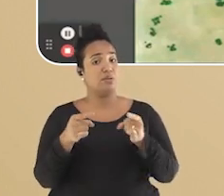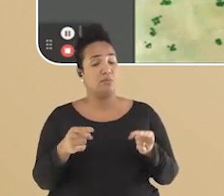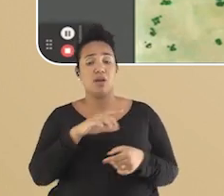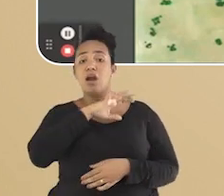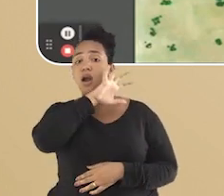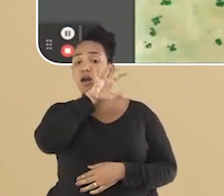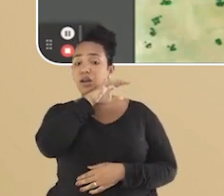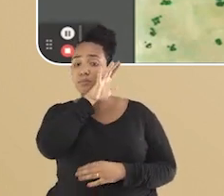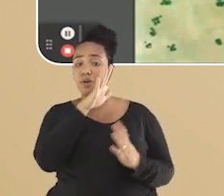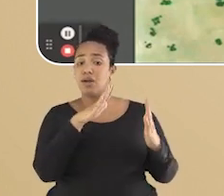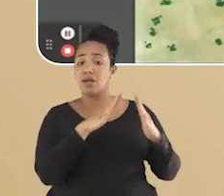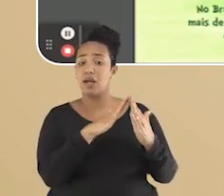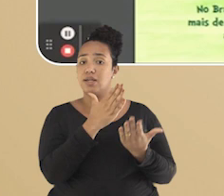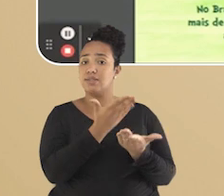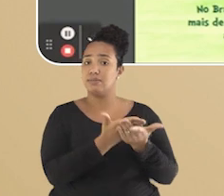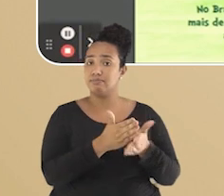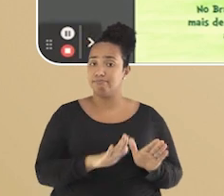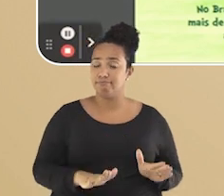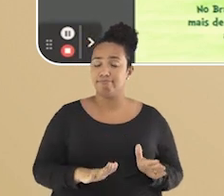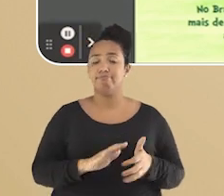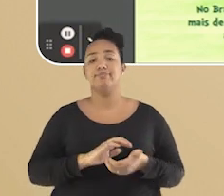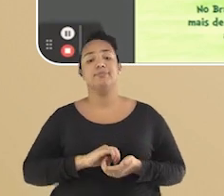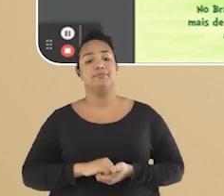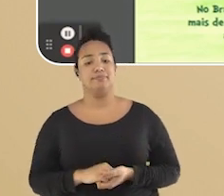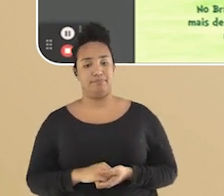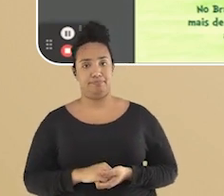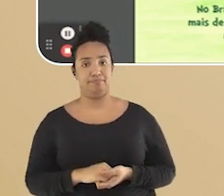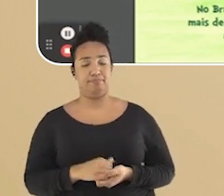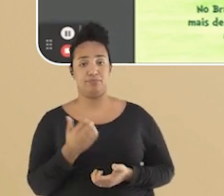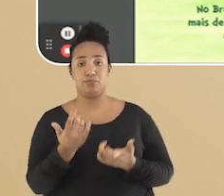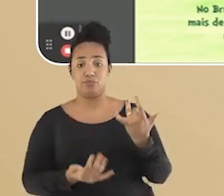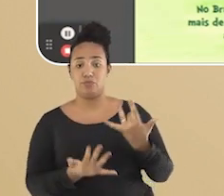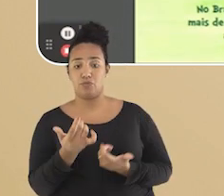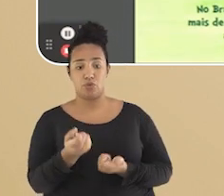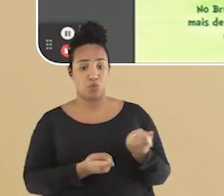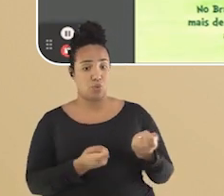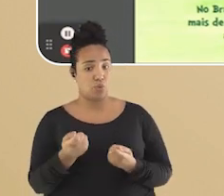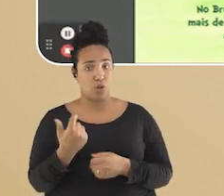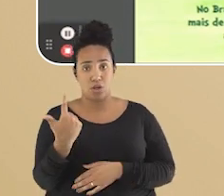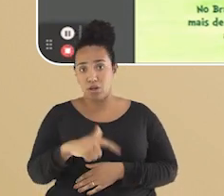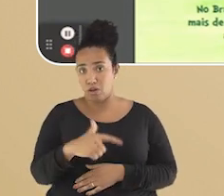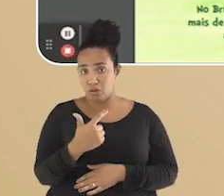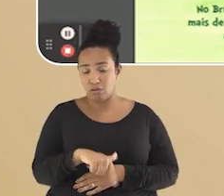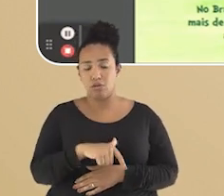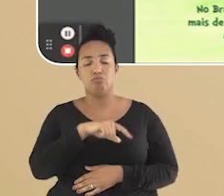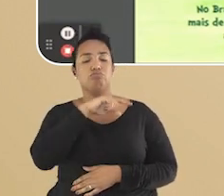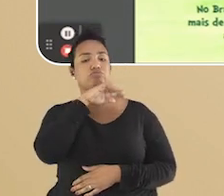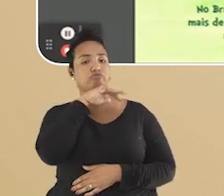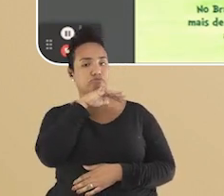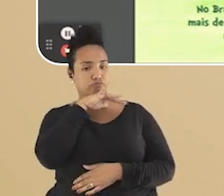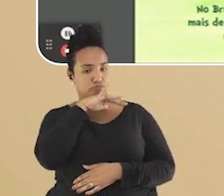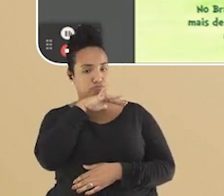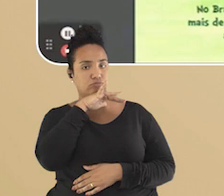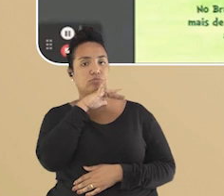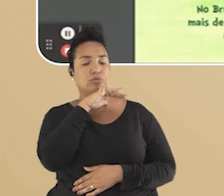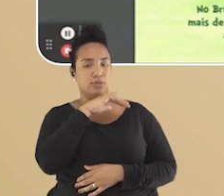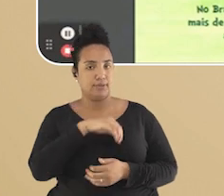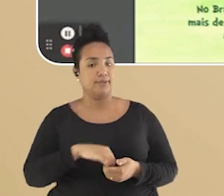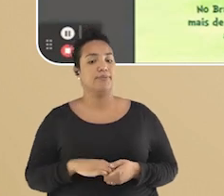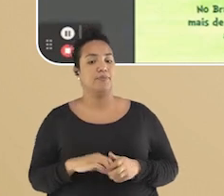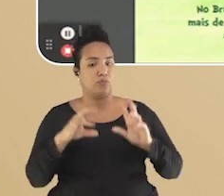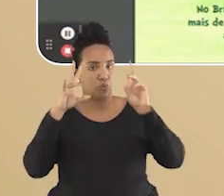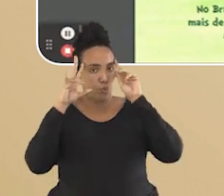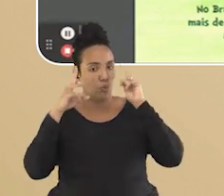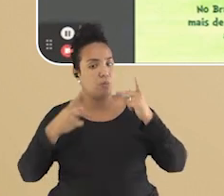animais perdem lar e comida. O fogo sem controle é muito ruim mesmo. Os homens sabem disso